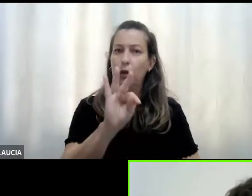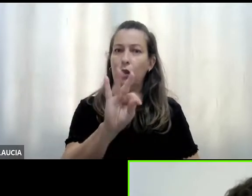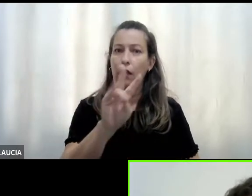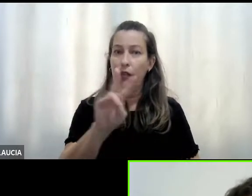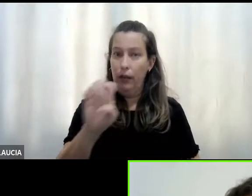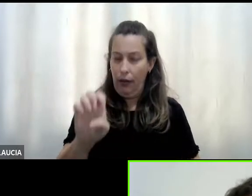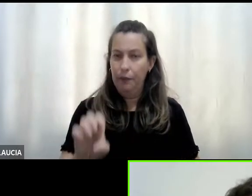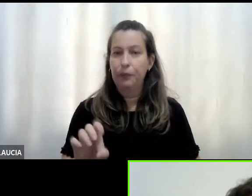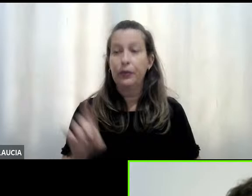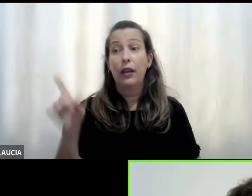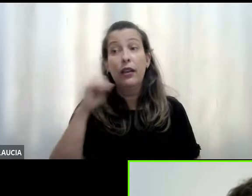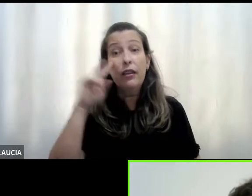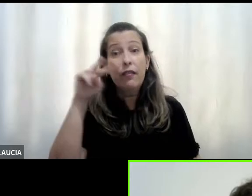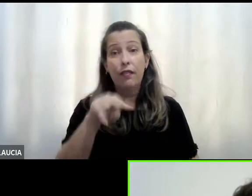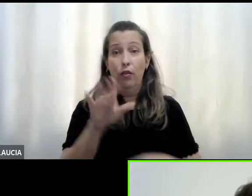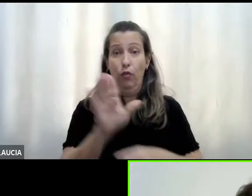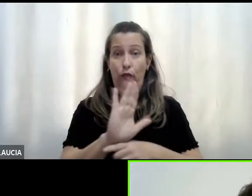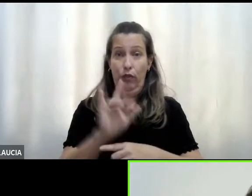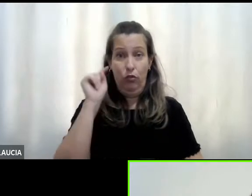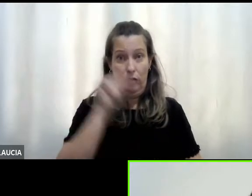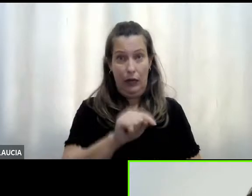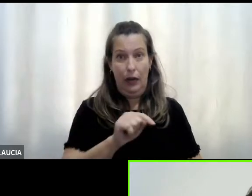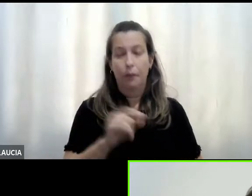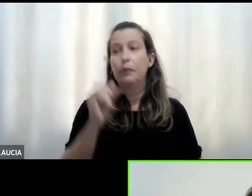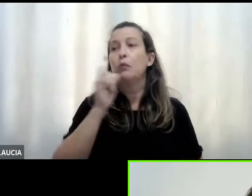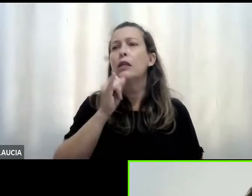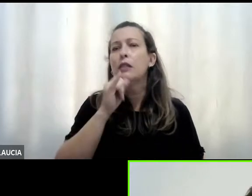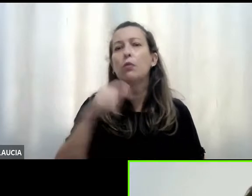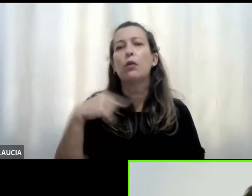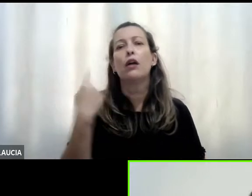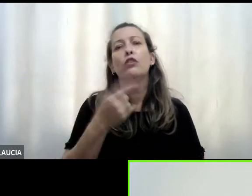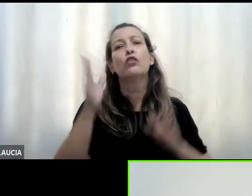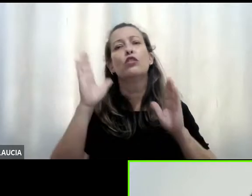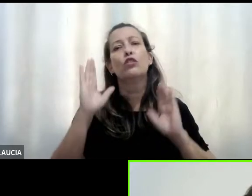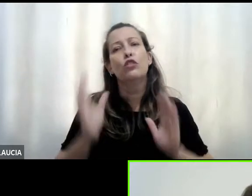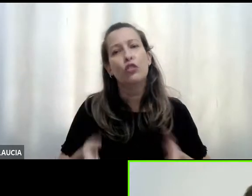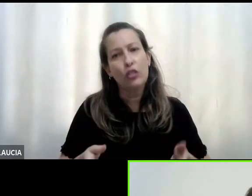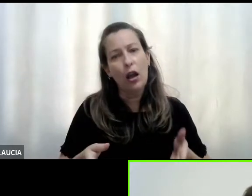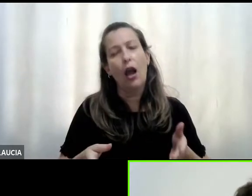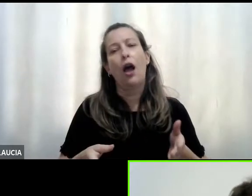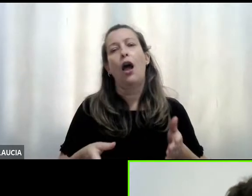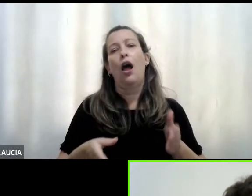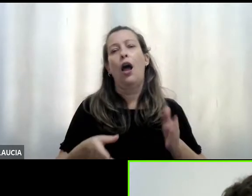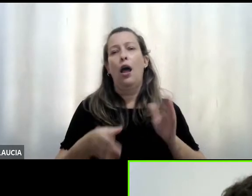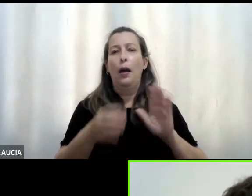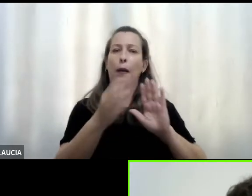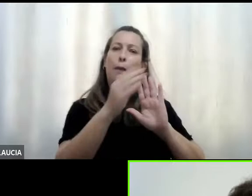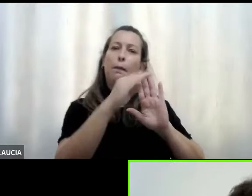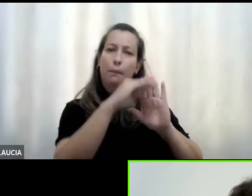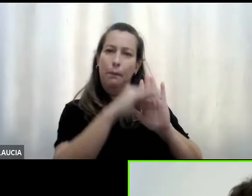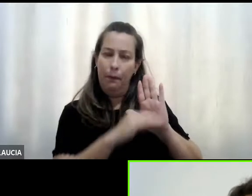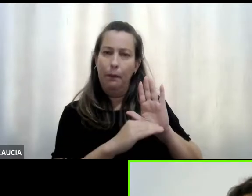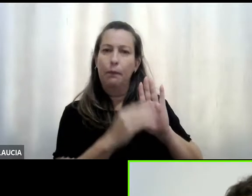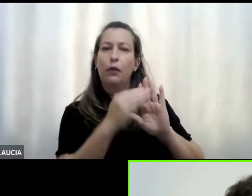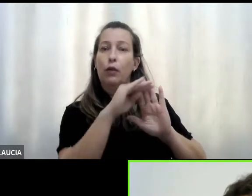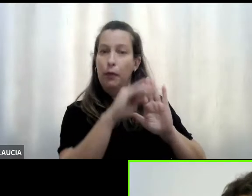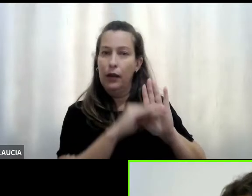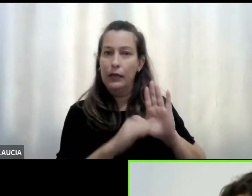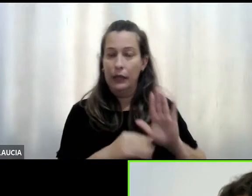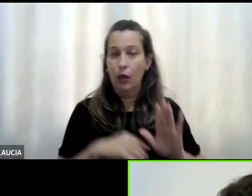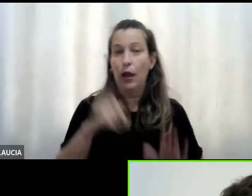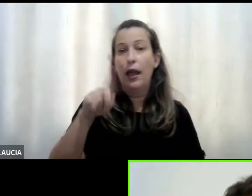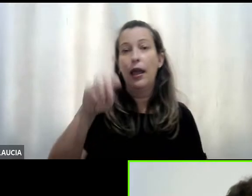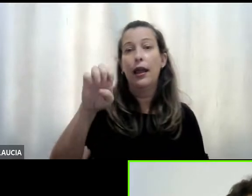exemplo, Graça, foi quando a gente teve uma matéria, que eu não vou compartilhar aqui para não demorar, mas depois você procura lá,